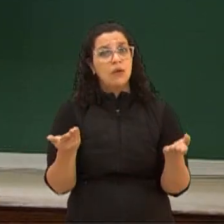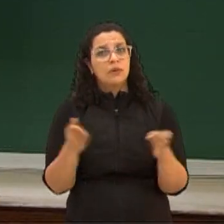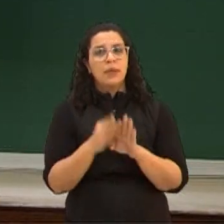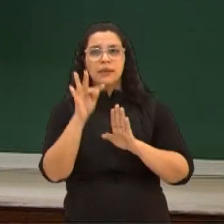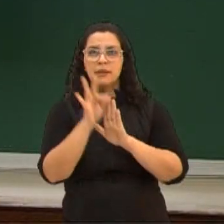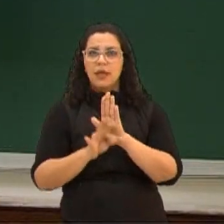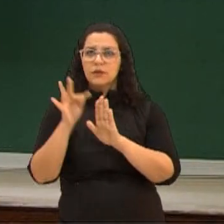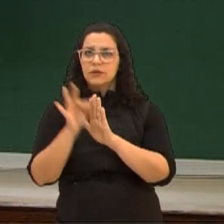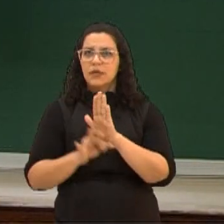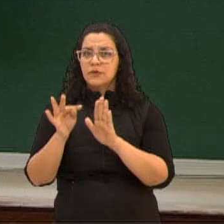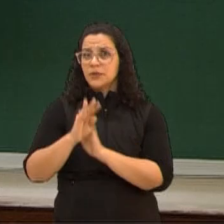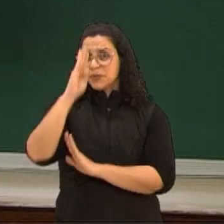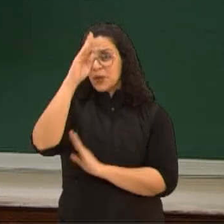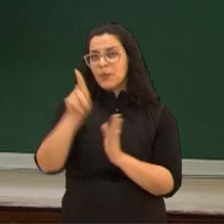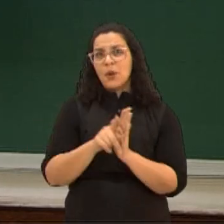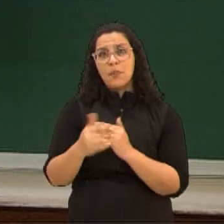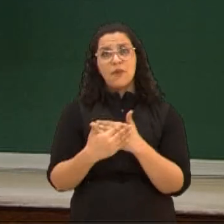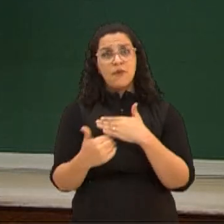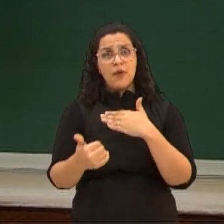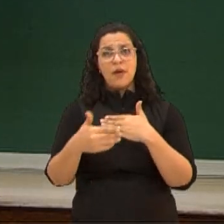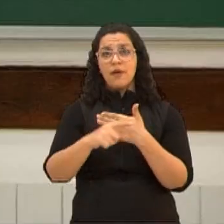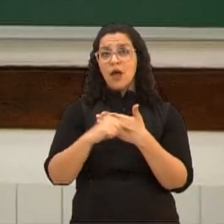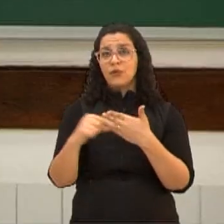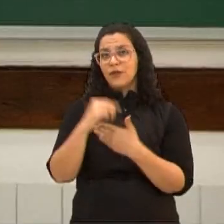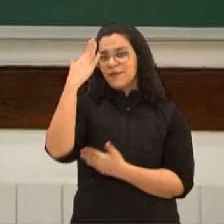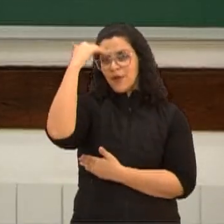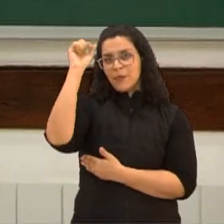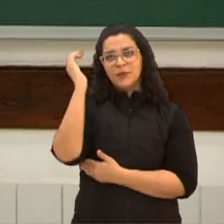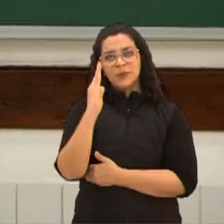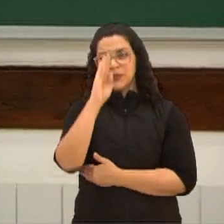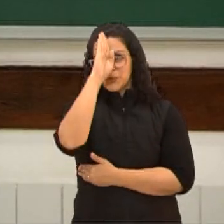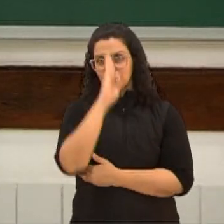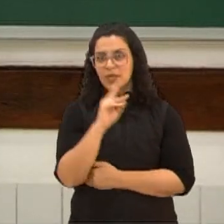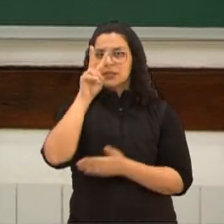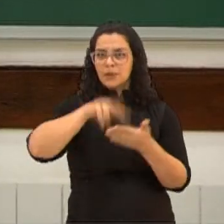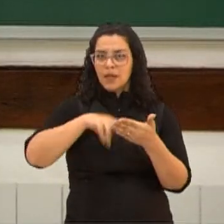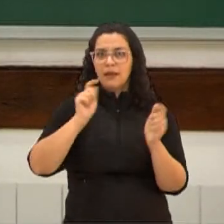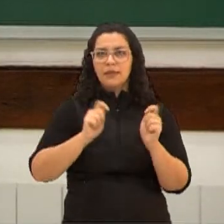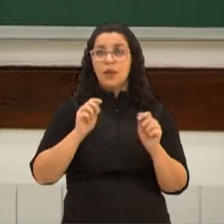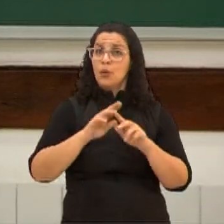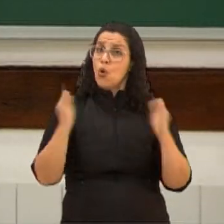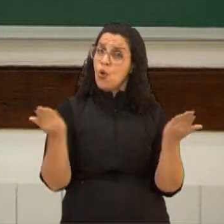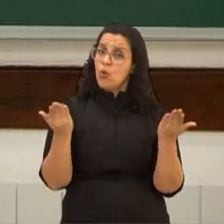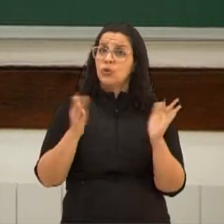esses textos, principalmente desses grandes escritores ali, que são gratuitos,